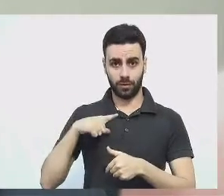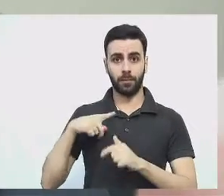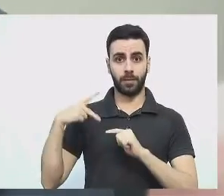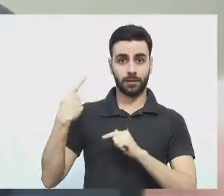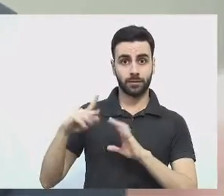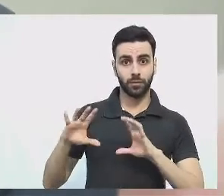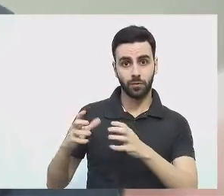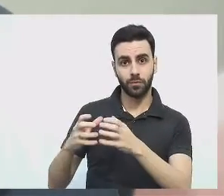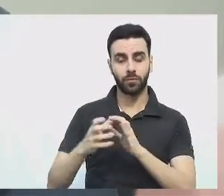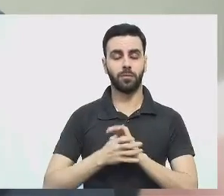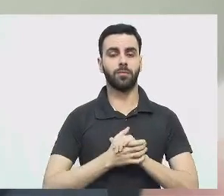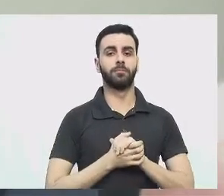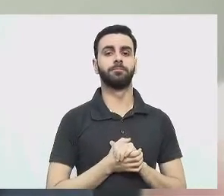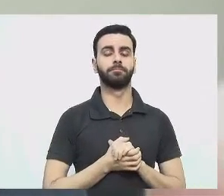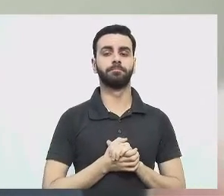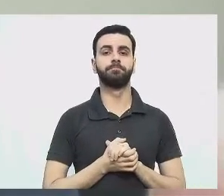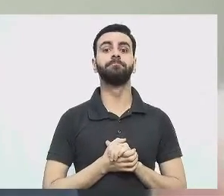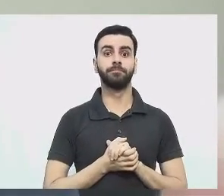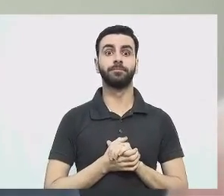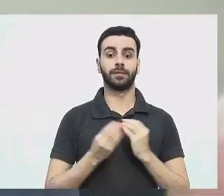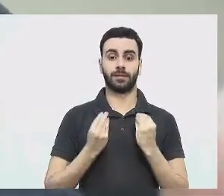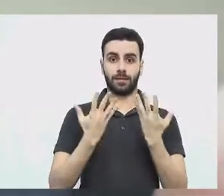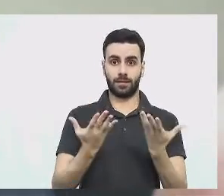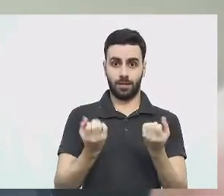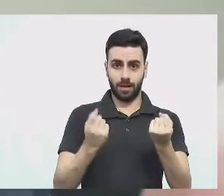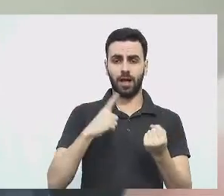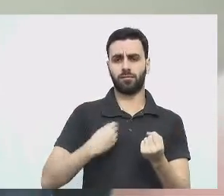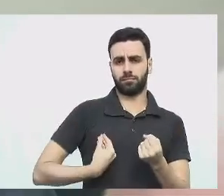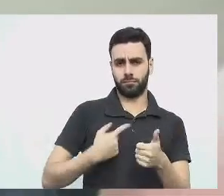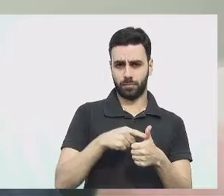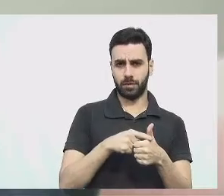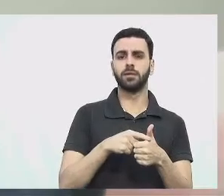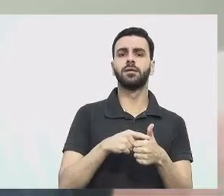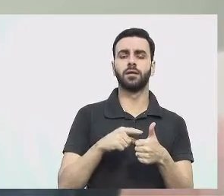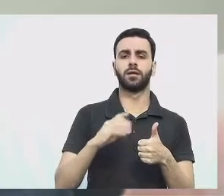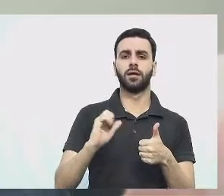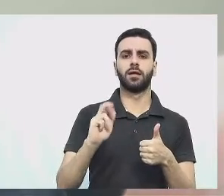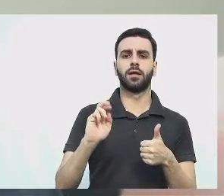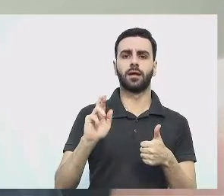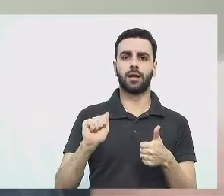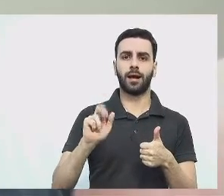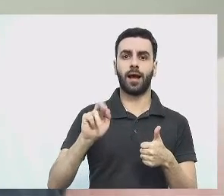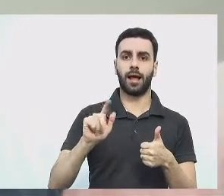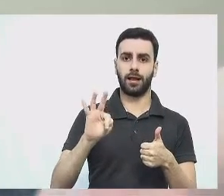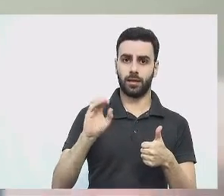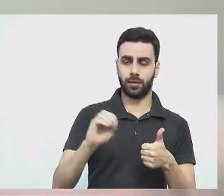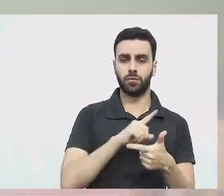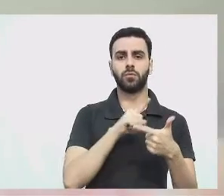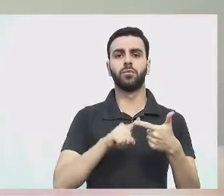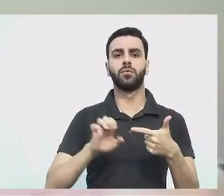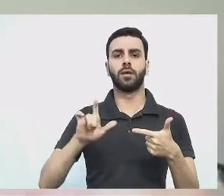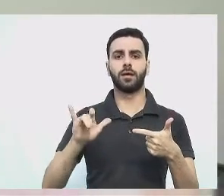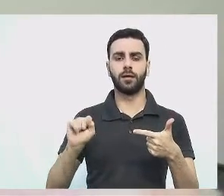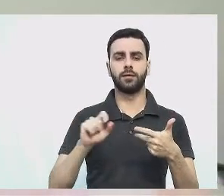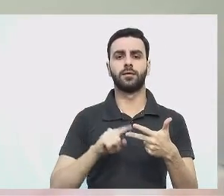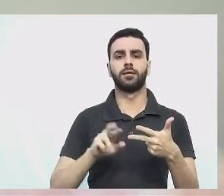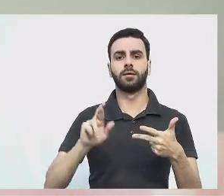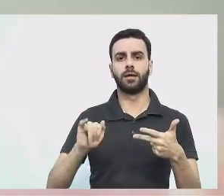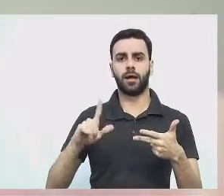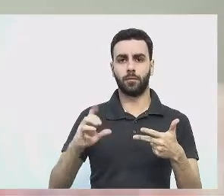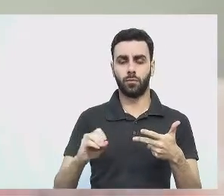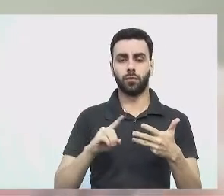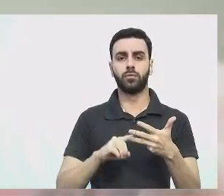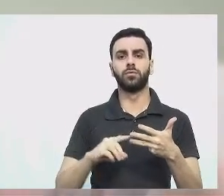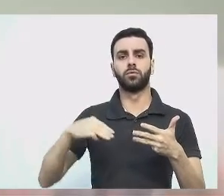equipe. E, nessa entrega, teve o vereador Meiquilo, presidente da casa, Antônio Elias, o Raimundo Guimarães, o